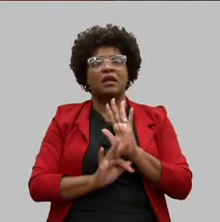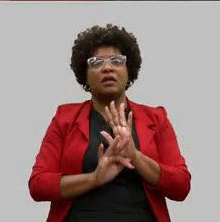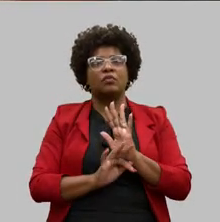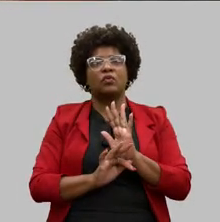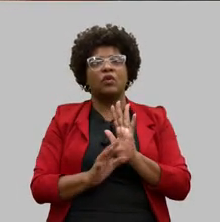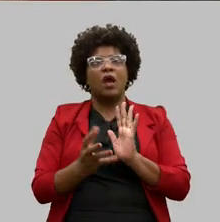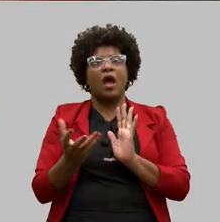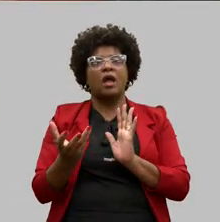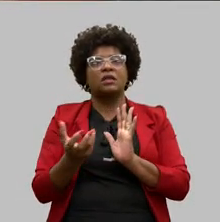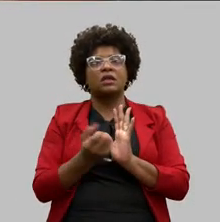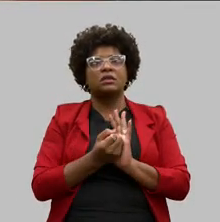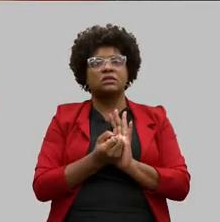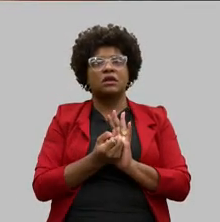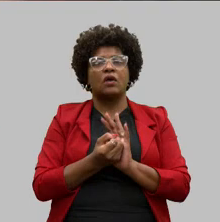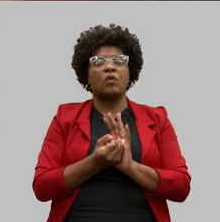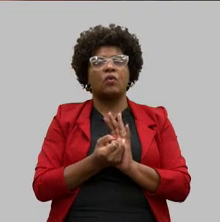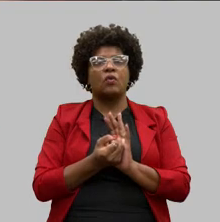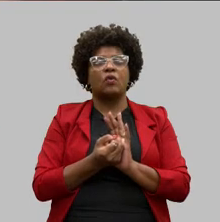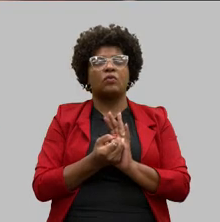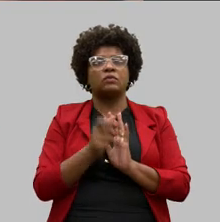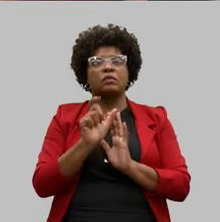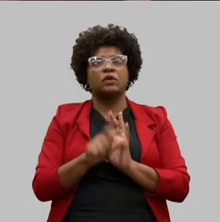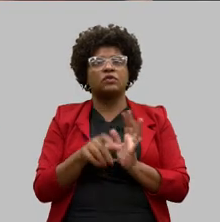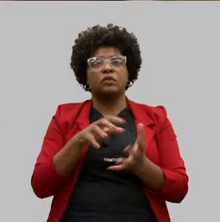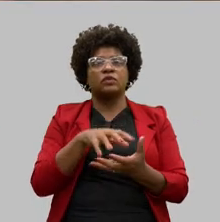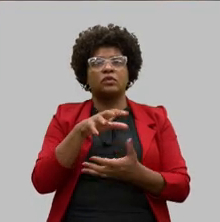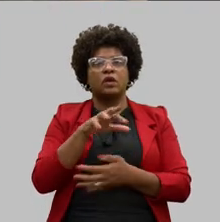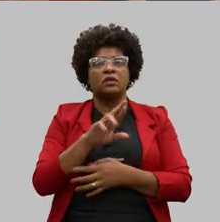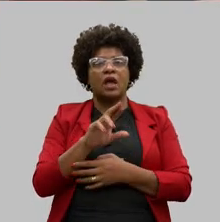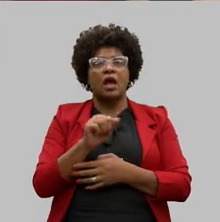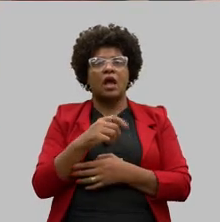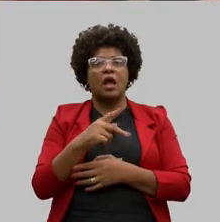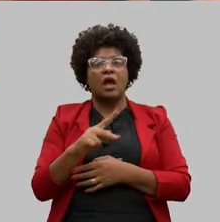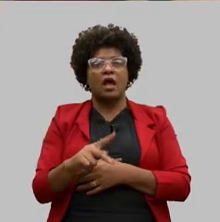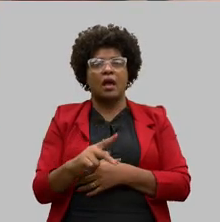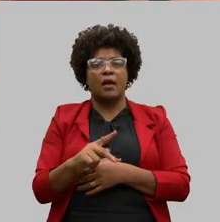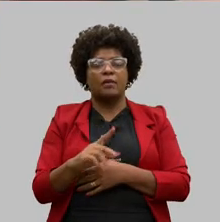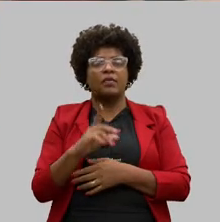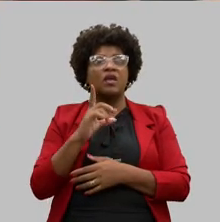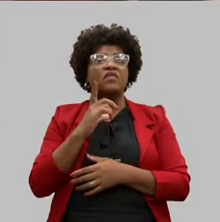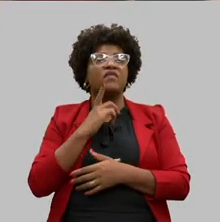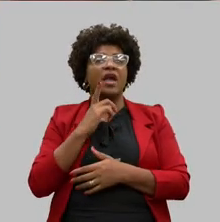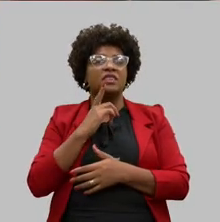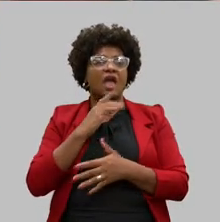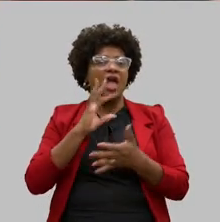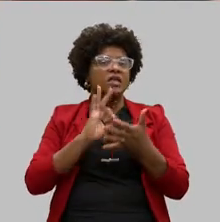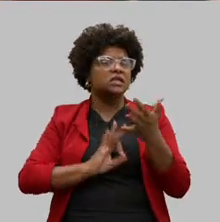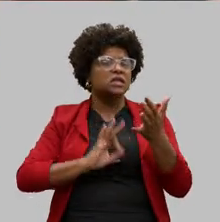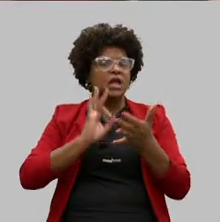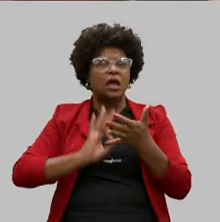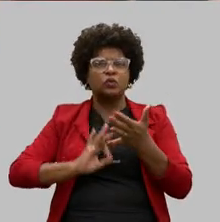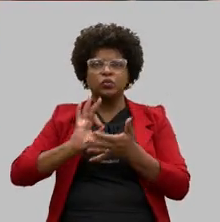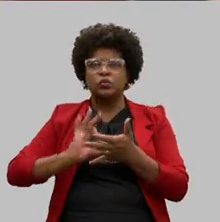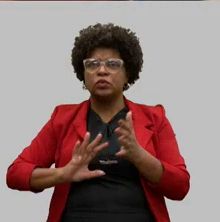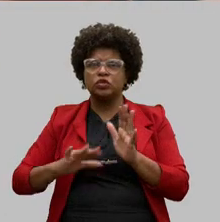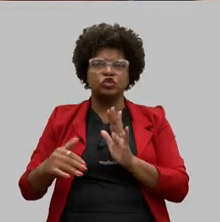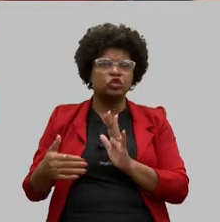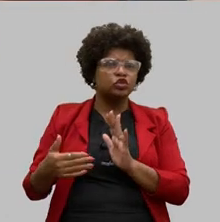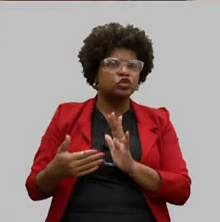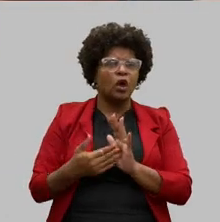idosa a rap com assinatura de todas as entidades que participam dessa